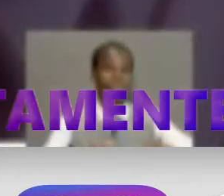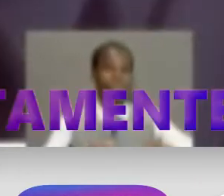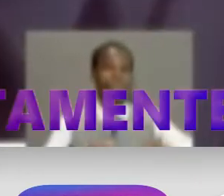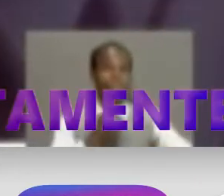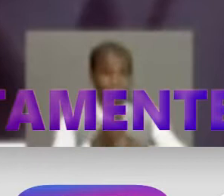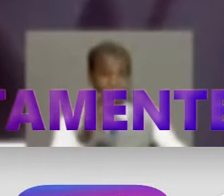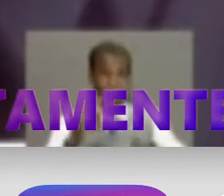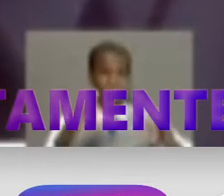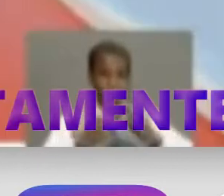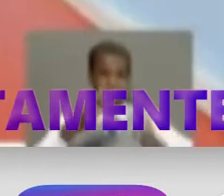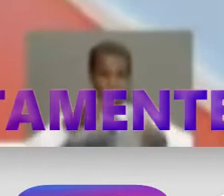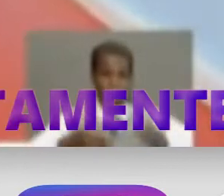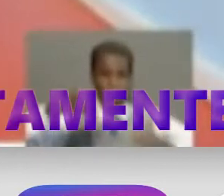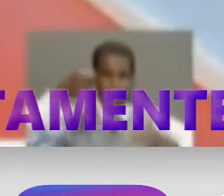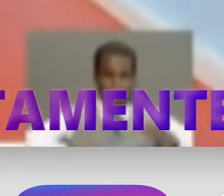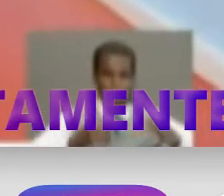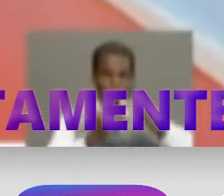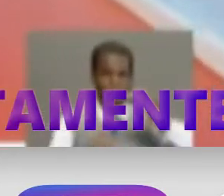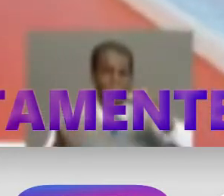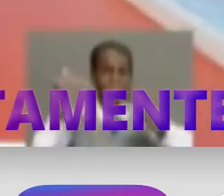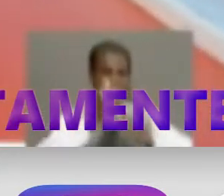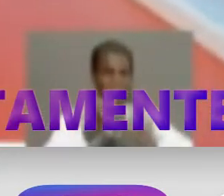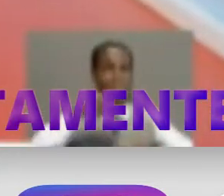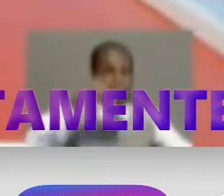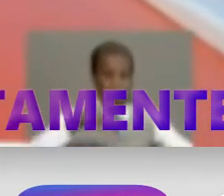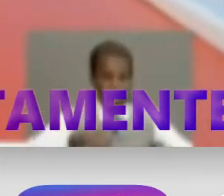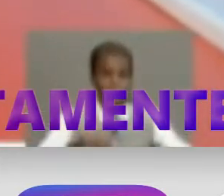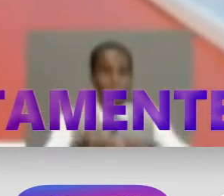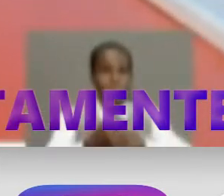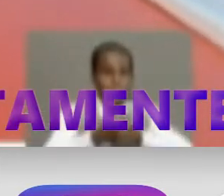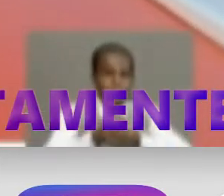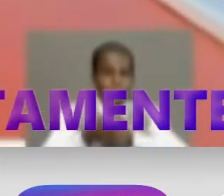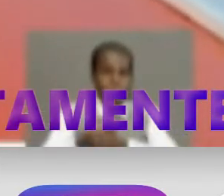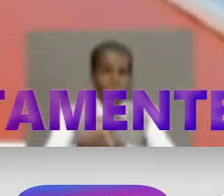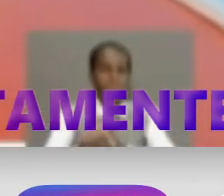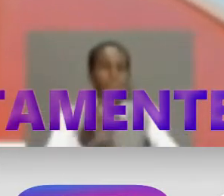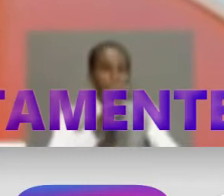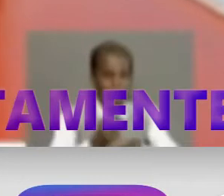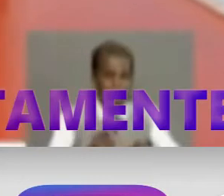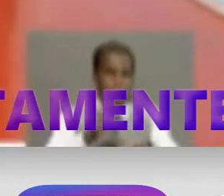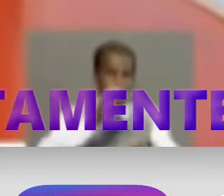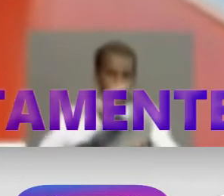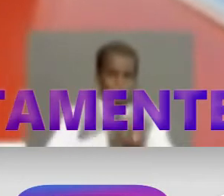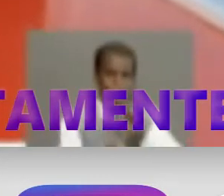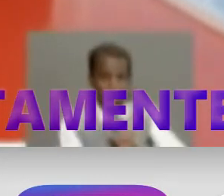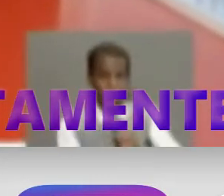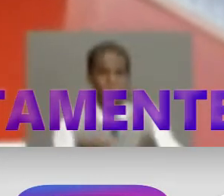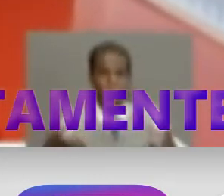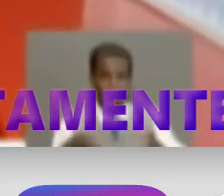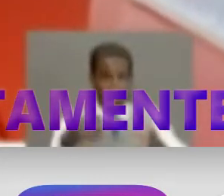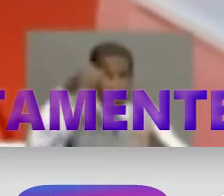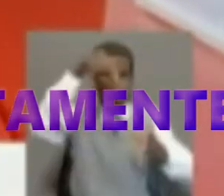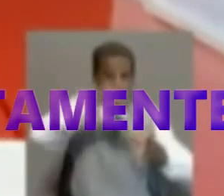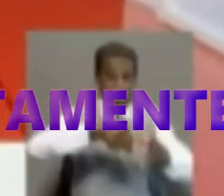tribunal devia se conservar e não imiscuir-se tanto em questões que podiam, a nível interno, os partidos dirimir. E acha